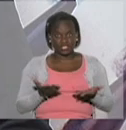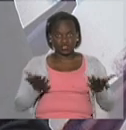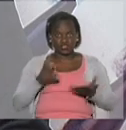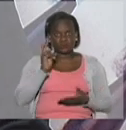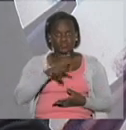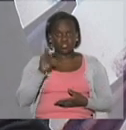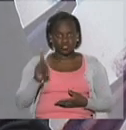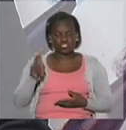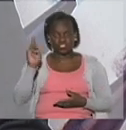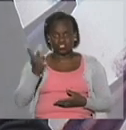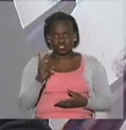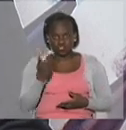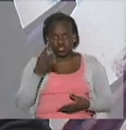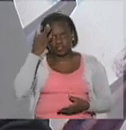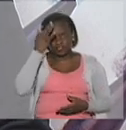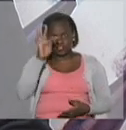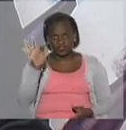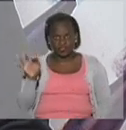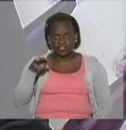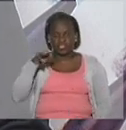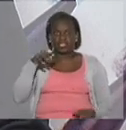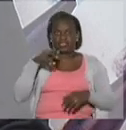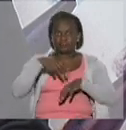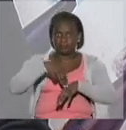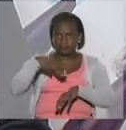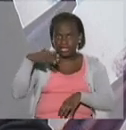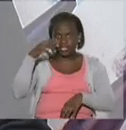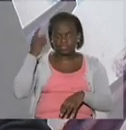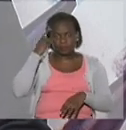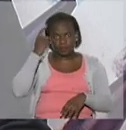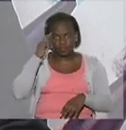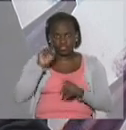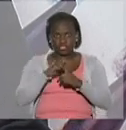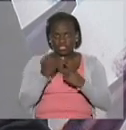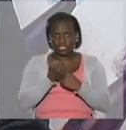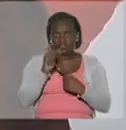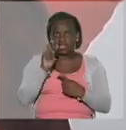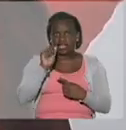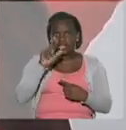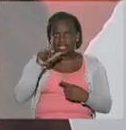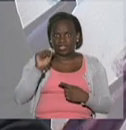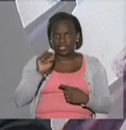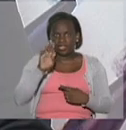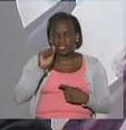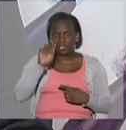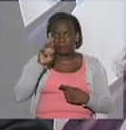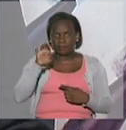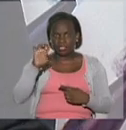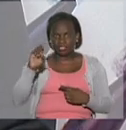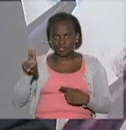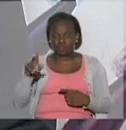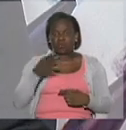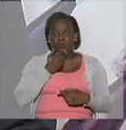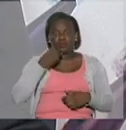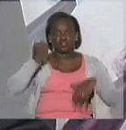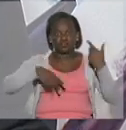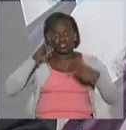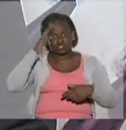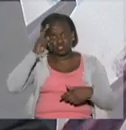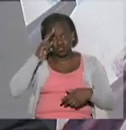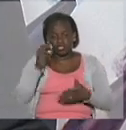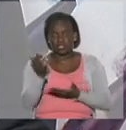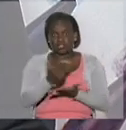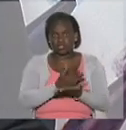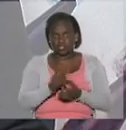Meus convidados são a professora de História e Filosofia, mestre em Memória Social, Carla Abreu, o contador de Histórias e